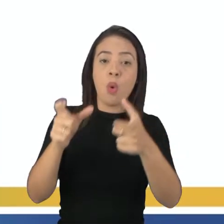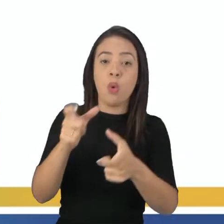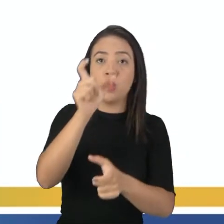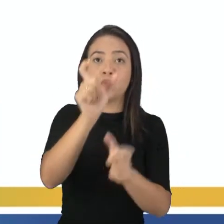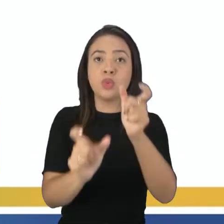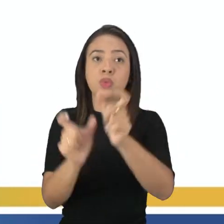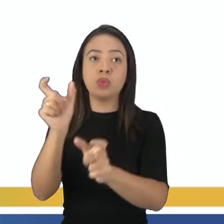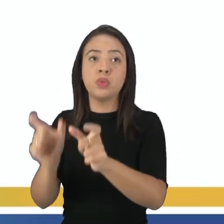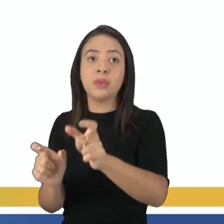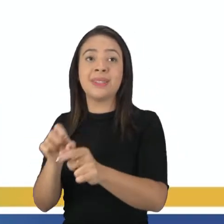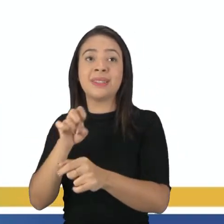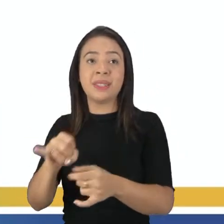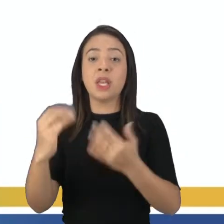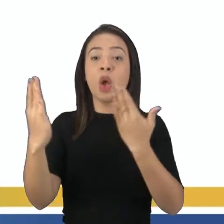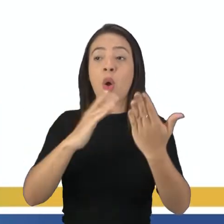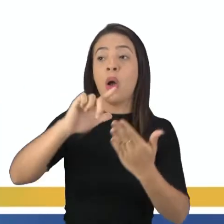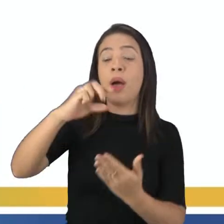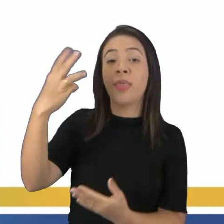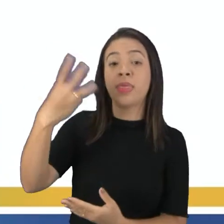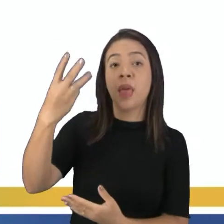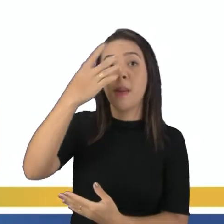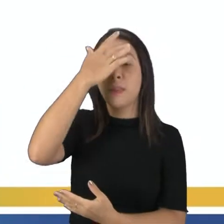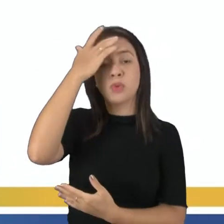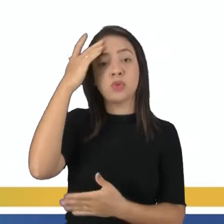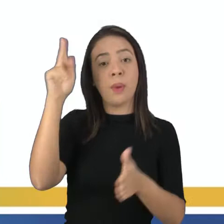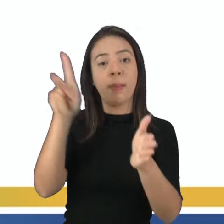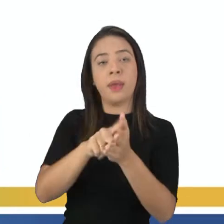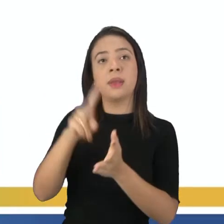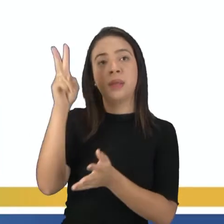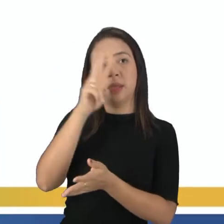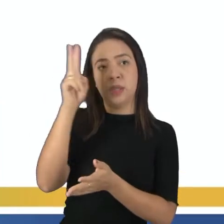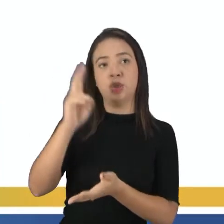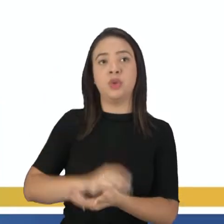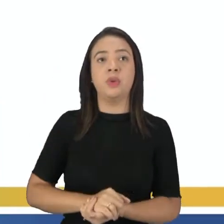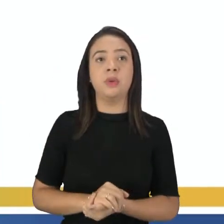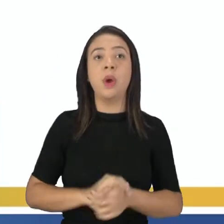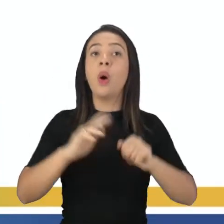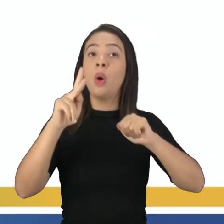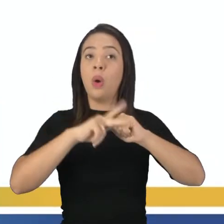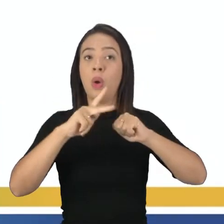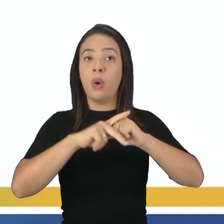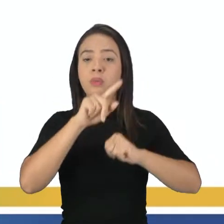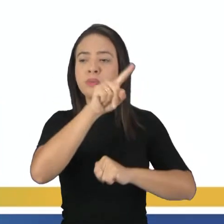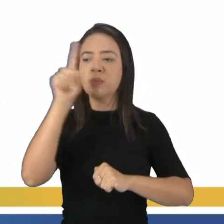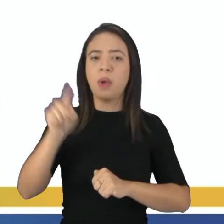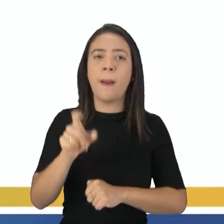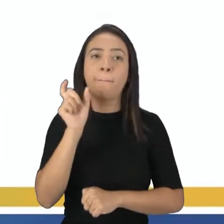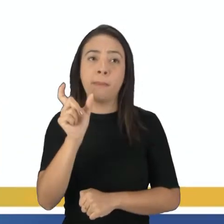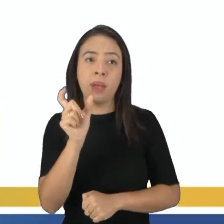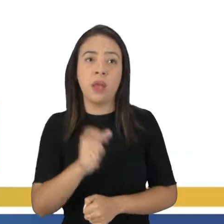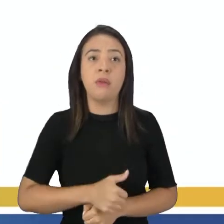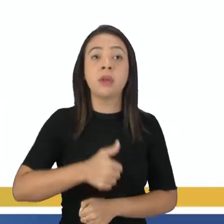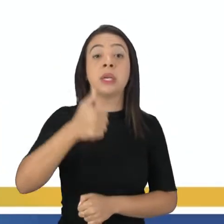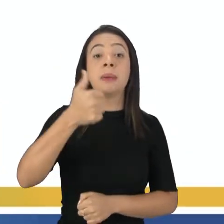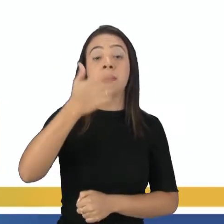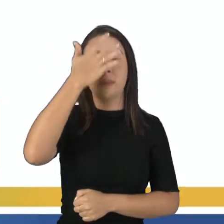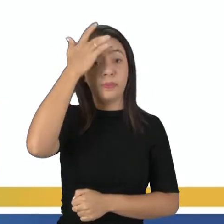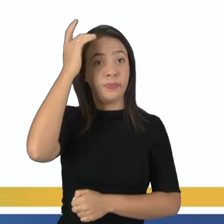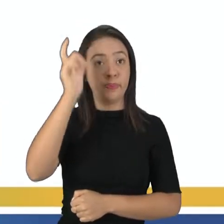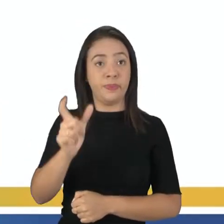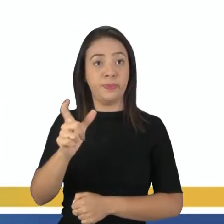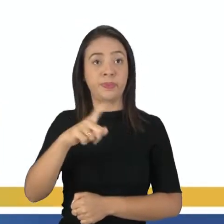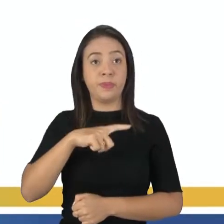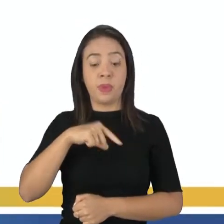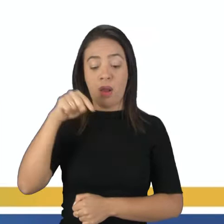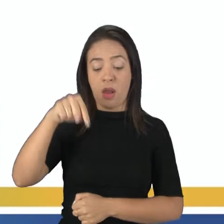dos seres em relação a 3 pessoas do discurso. São os pronomes demonstrativos as palavras. Primeira pessoa, nós temos